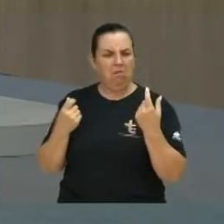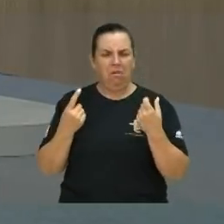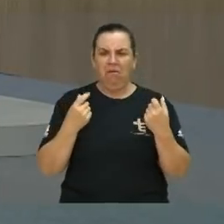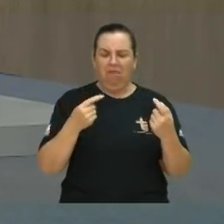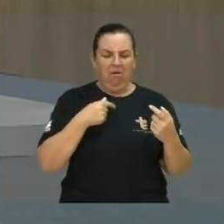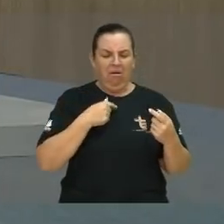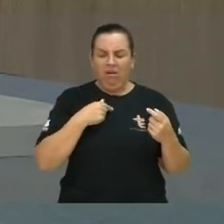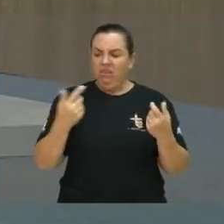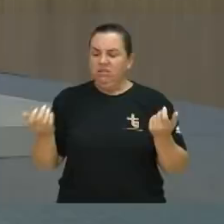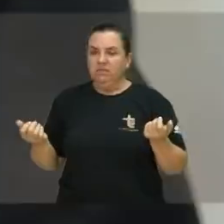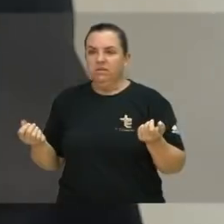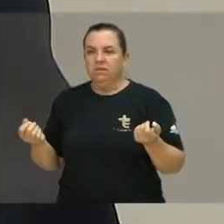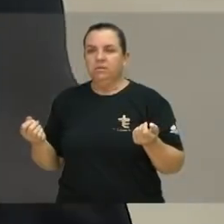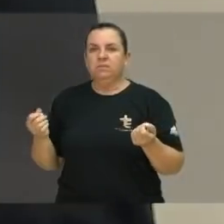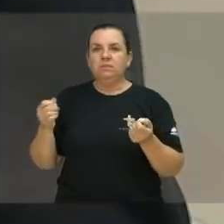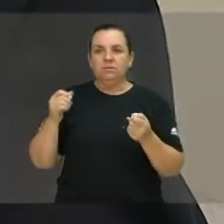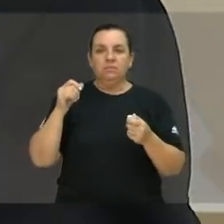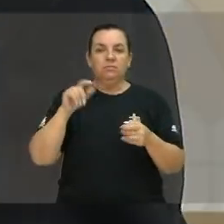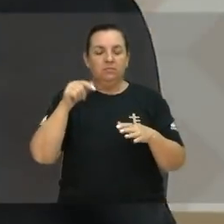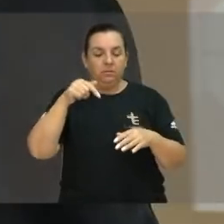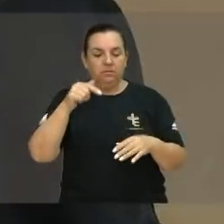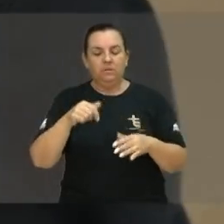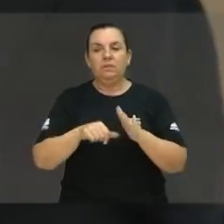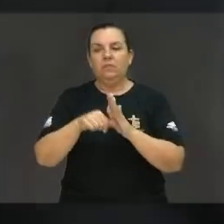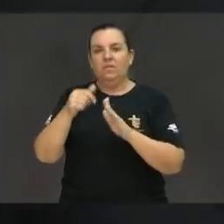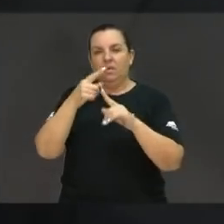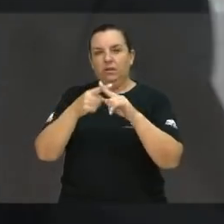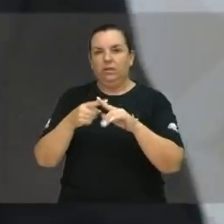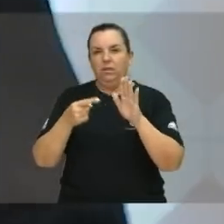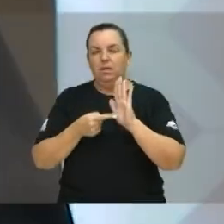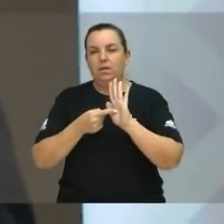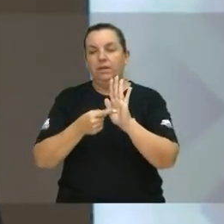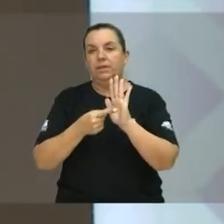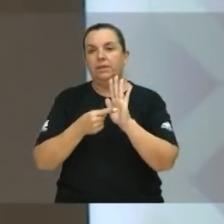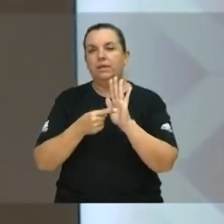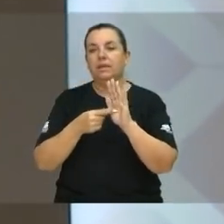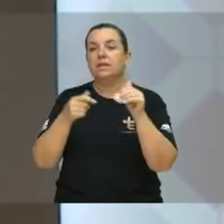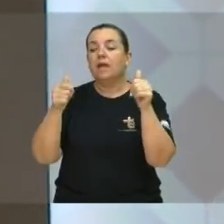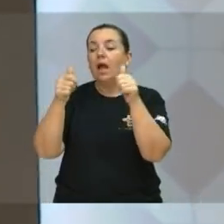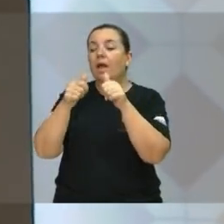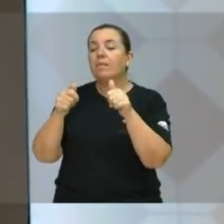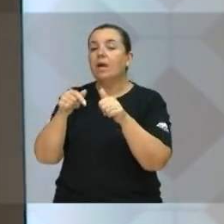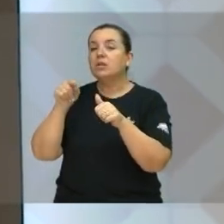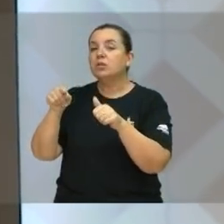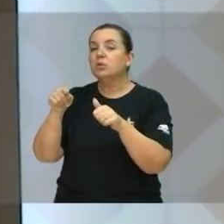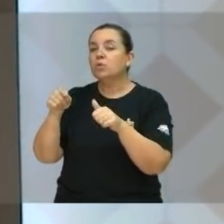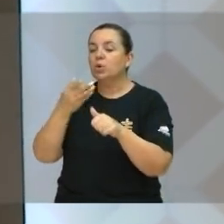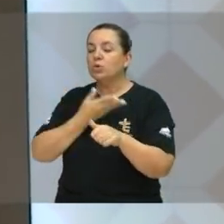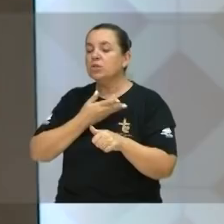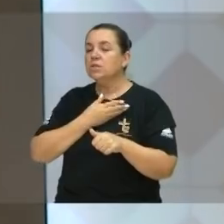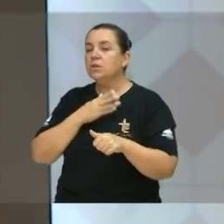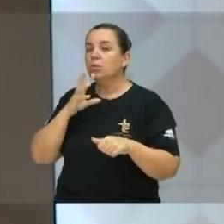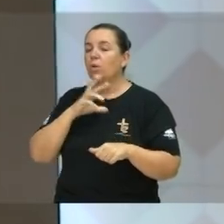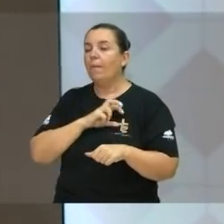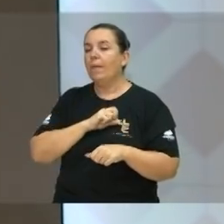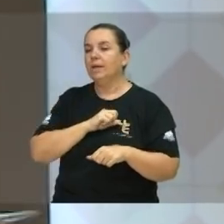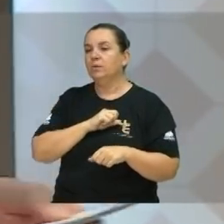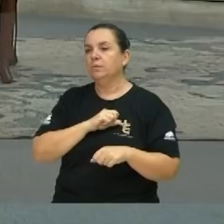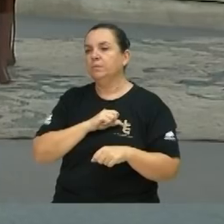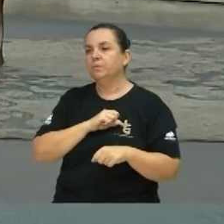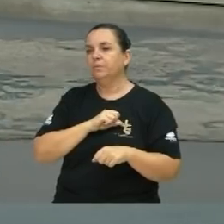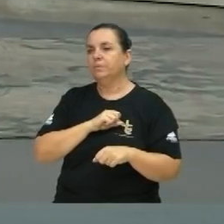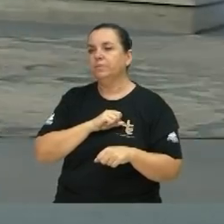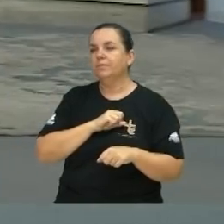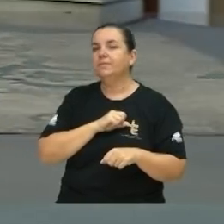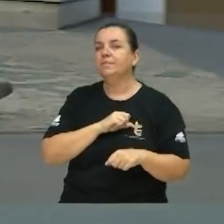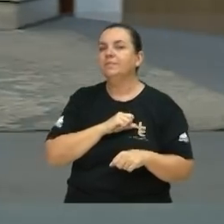vez que aparece aqui a figura do discípulo amado e ao lado como é